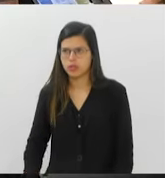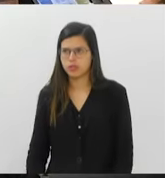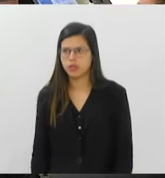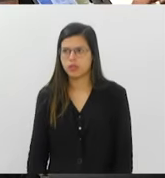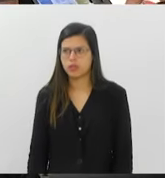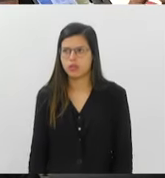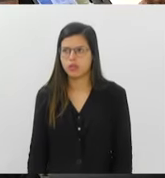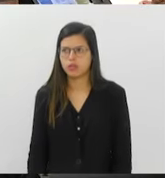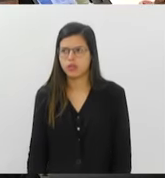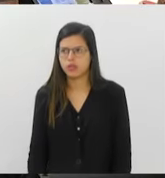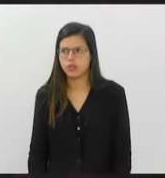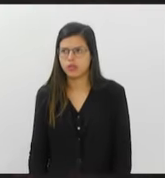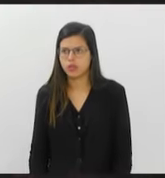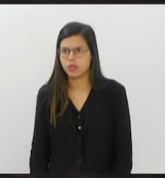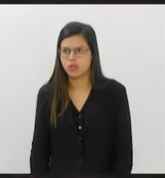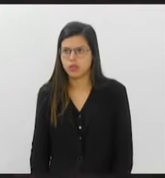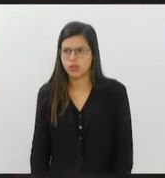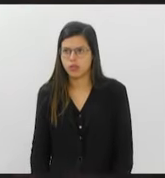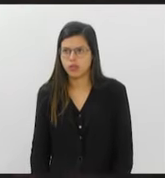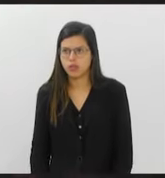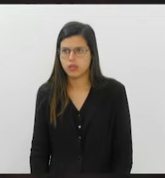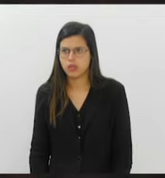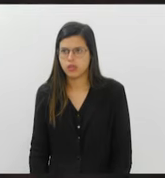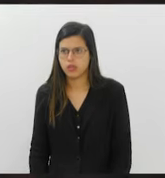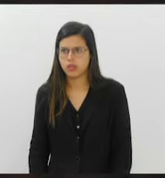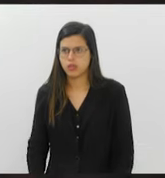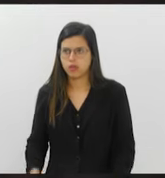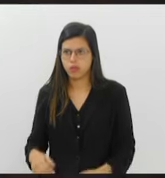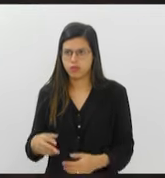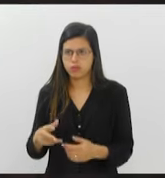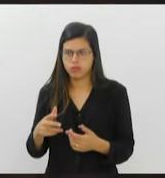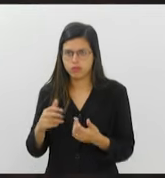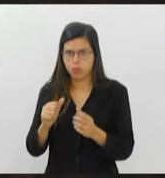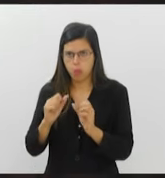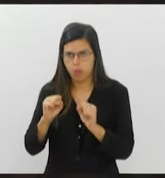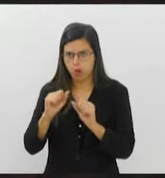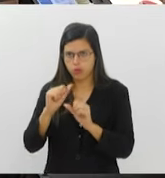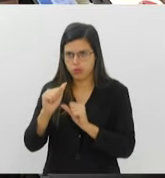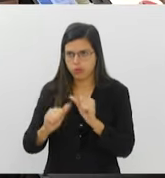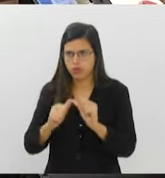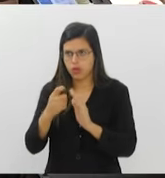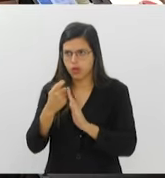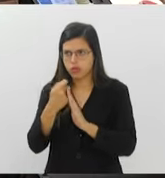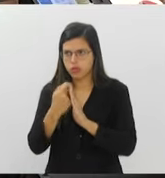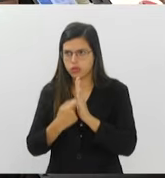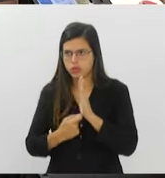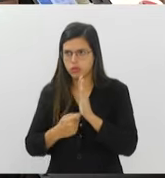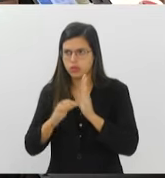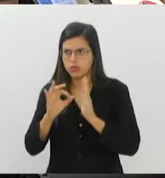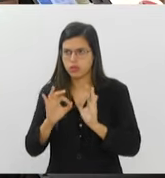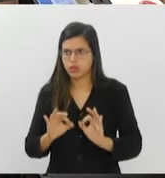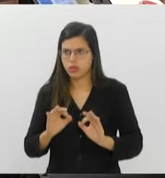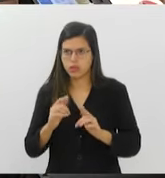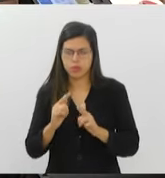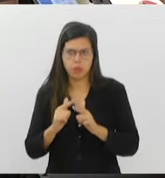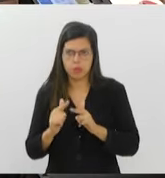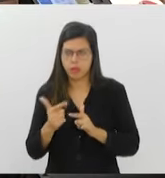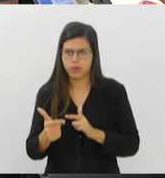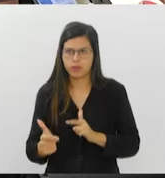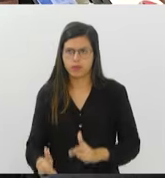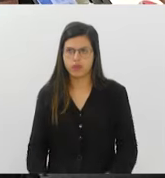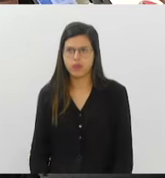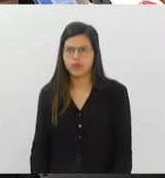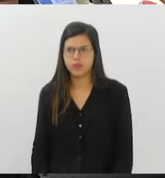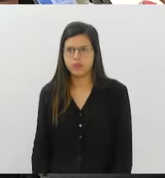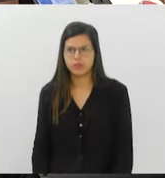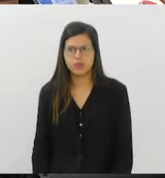Vossa Excelência, permite da gente ajustar que não seja o termo indefinido. Com certeza, sem problema algum. Então, ajusta aí, chegamos a um acordo